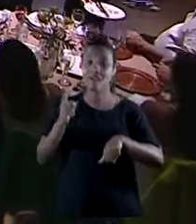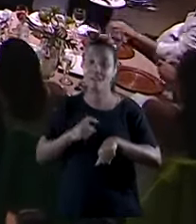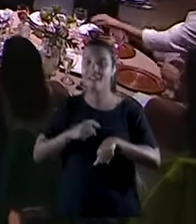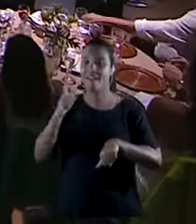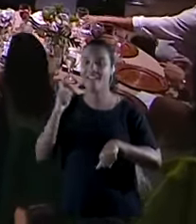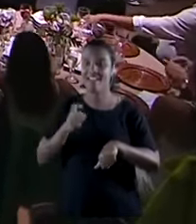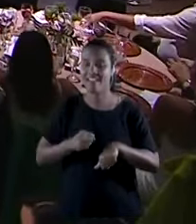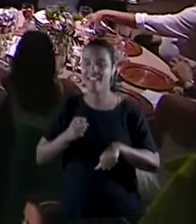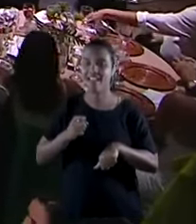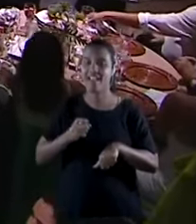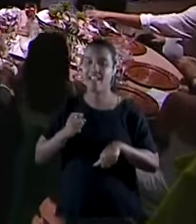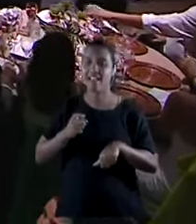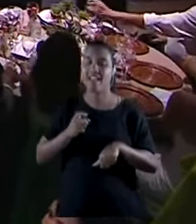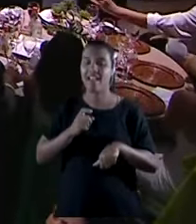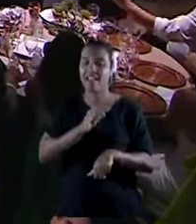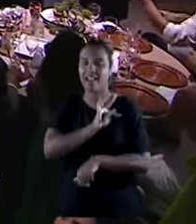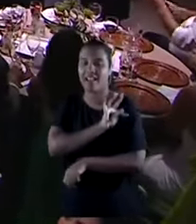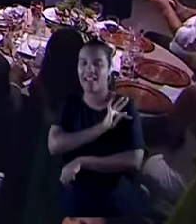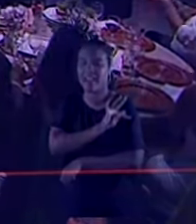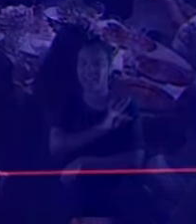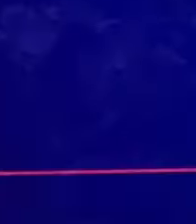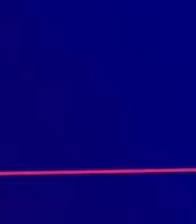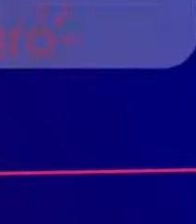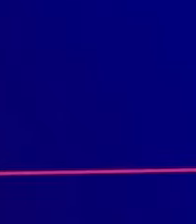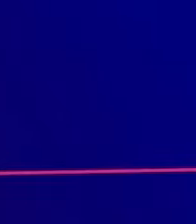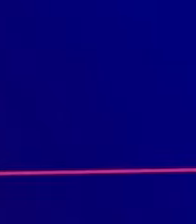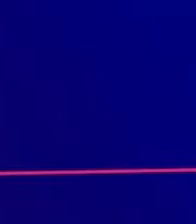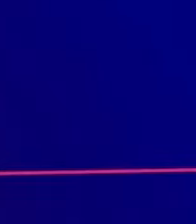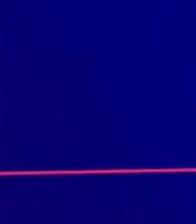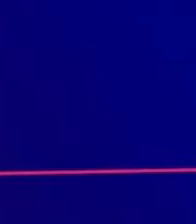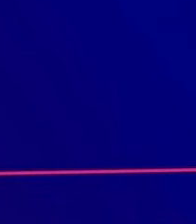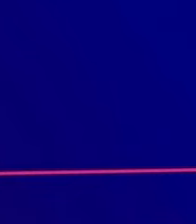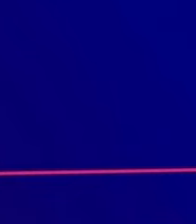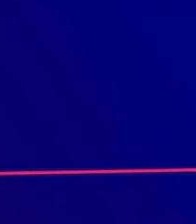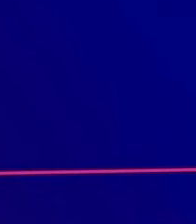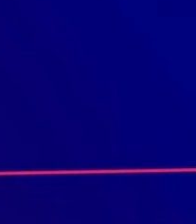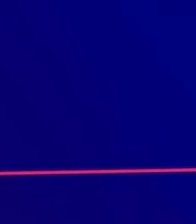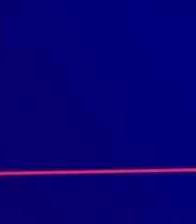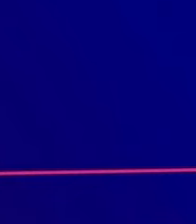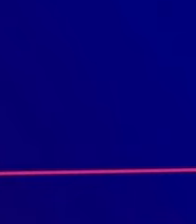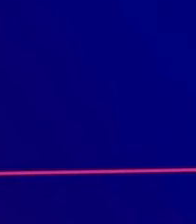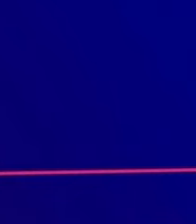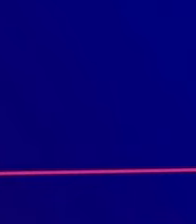melhor técnico. Concorridíssima. Vamos dar uma olhada.